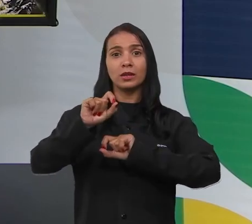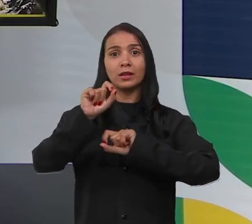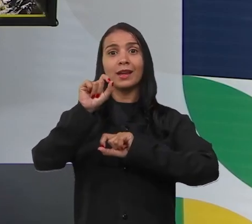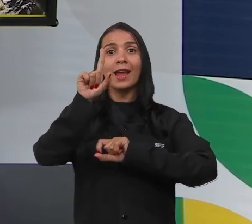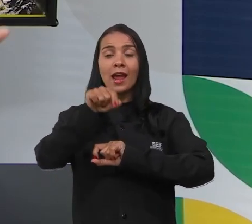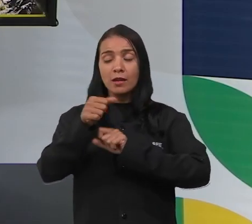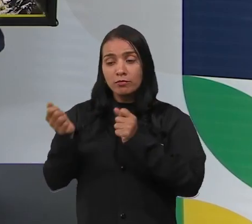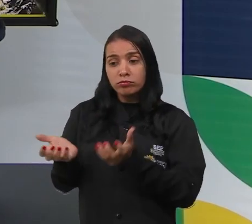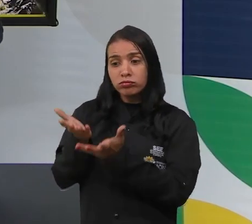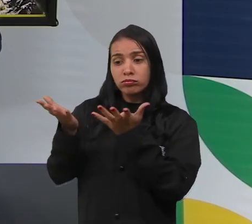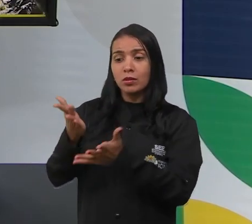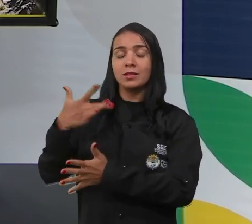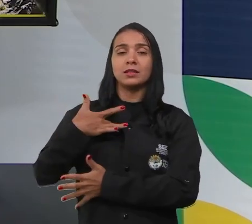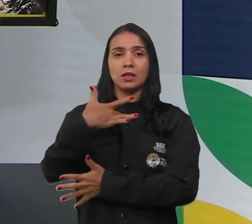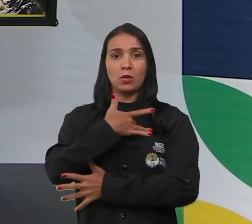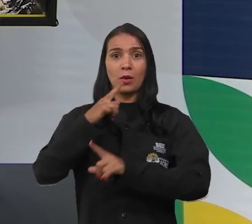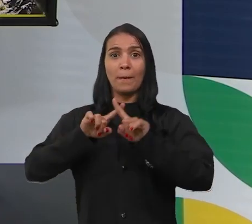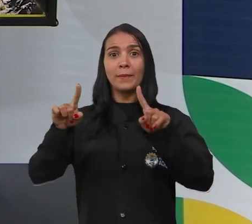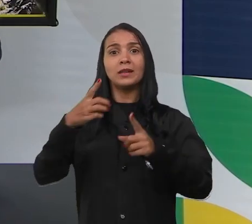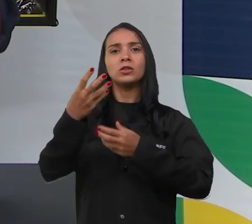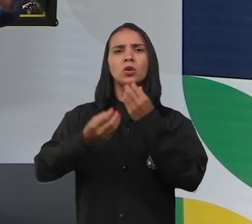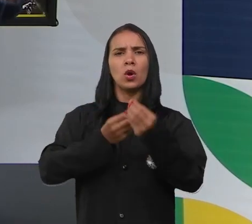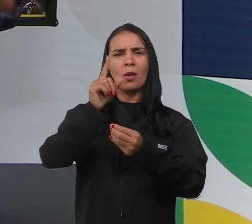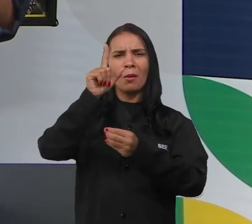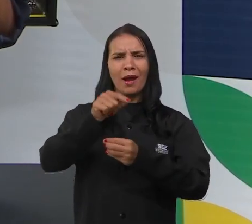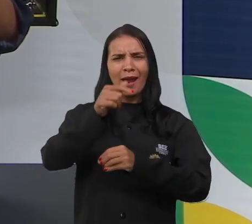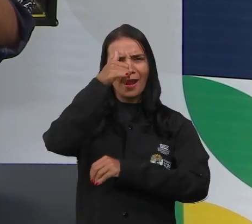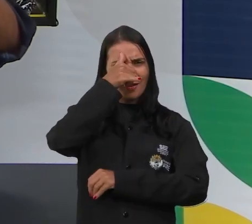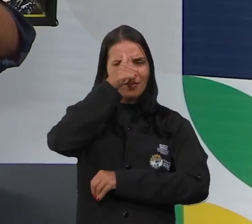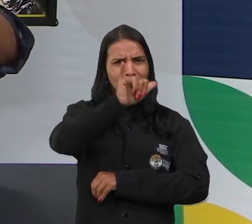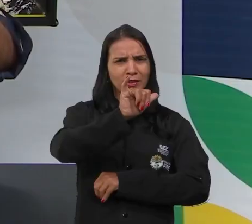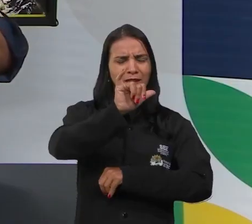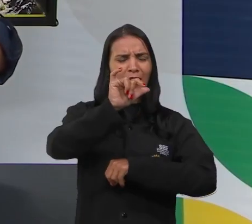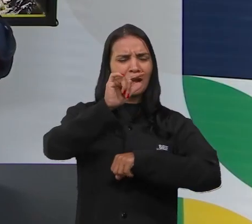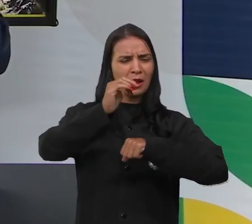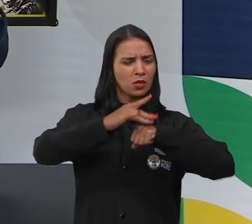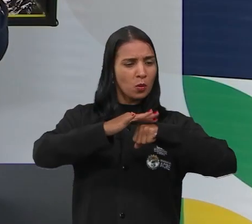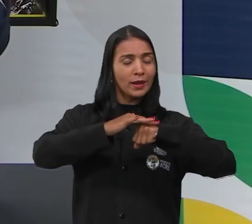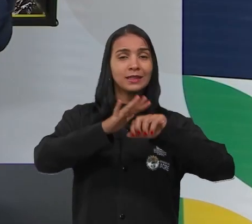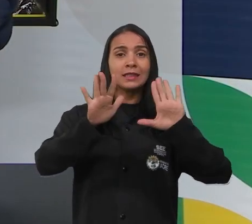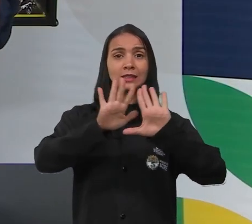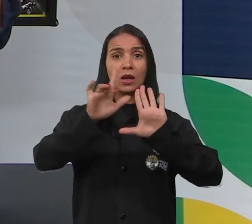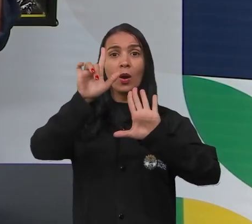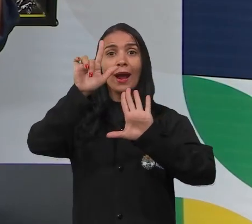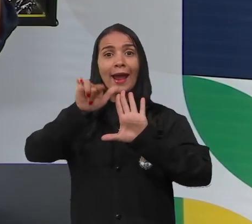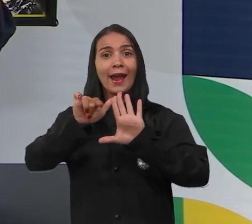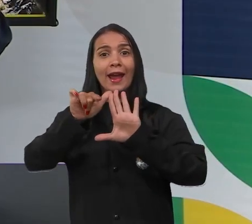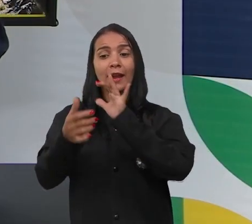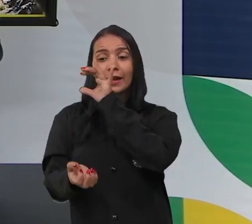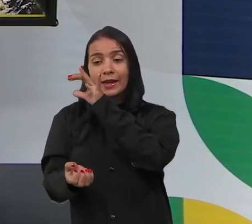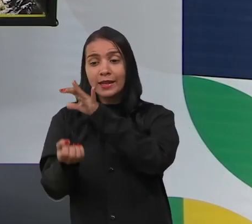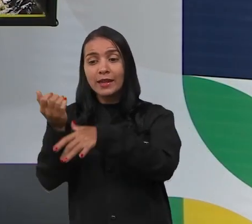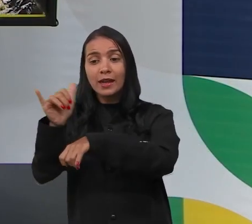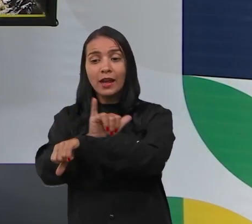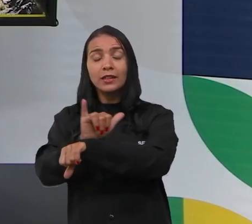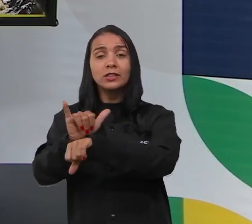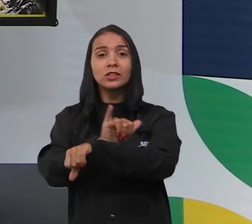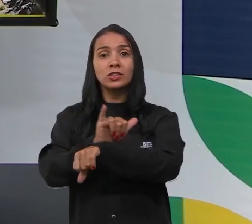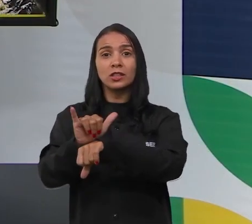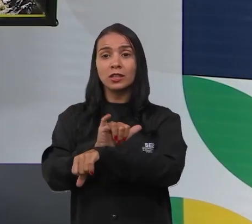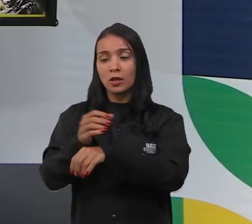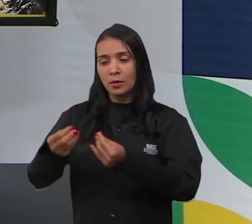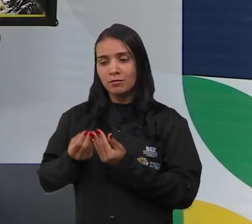não consiste em minimizar doenças, e sim criar instrumento de plenitude do